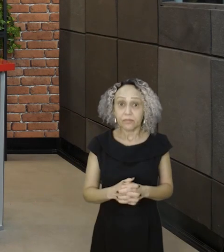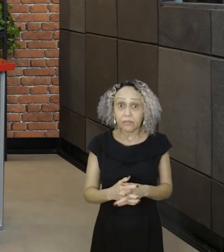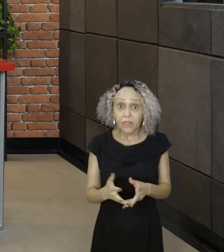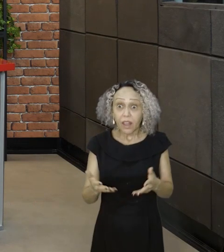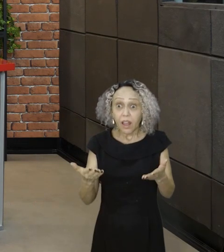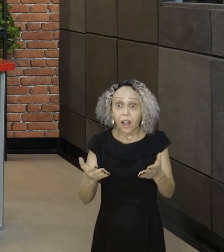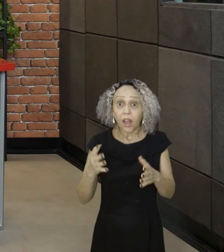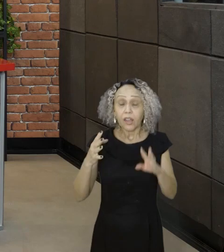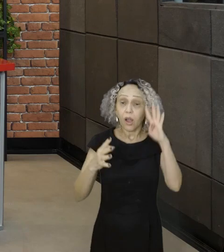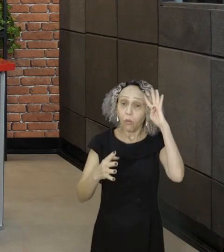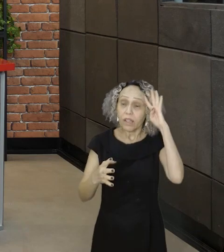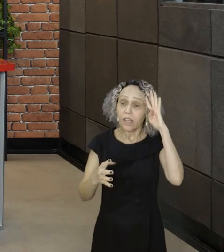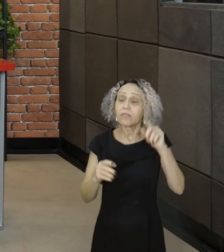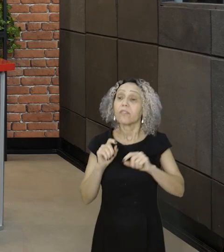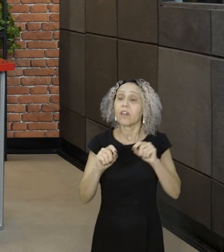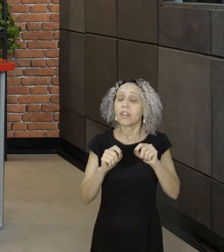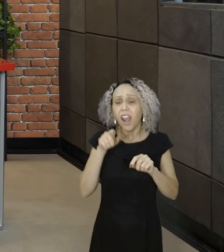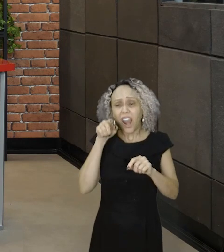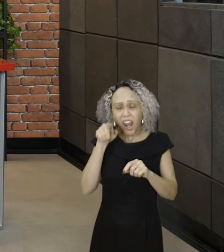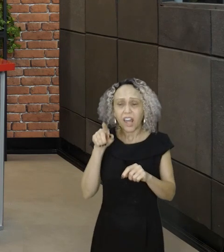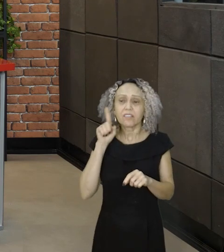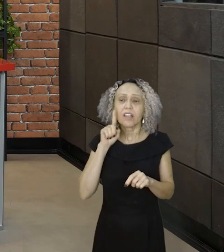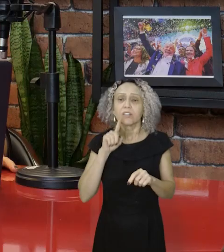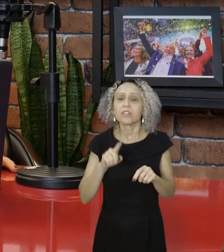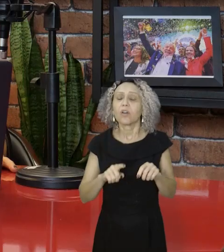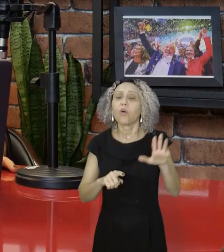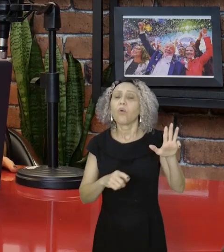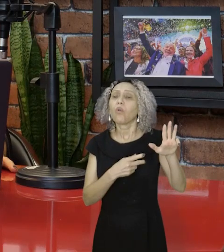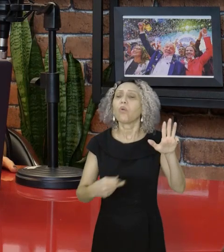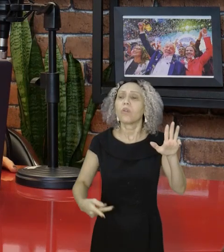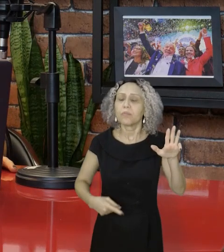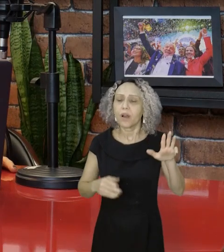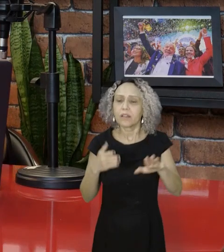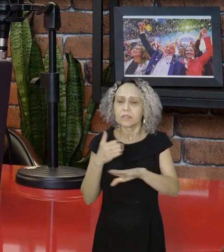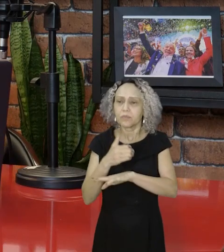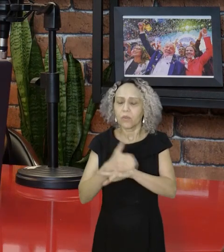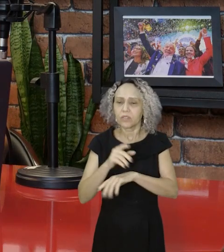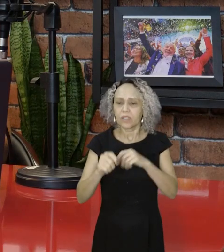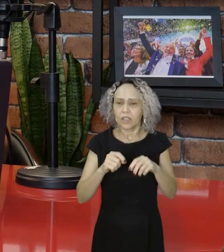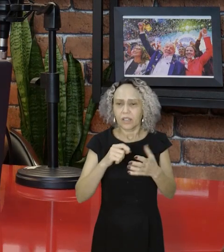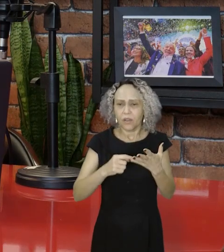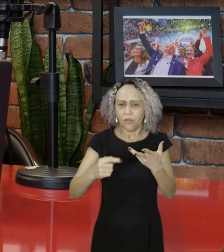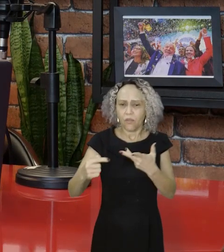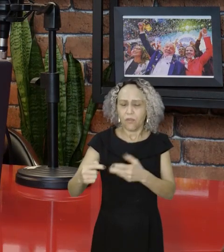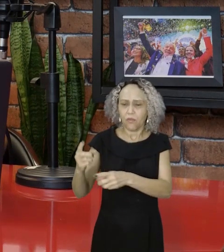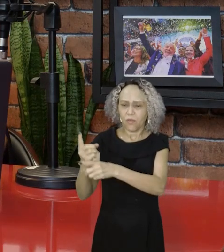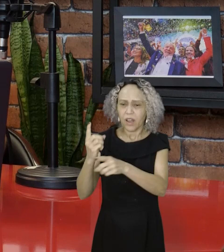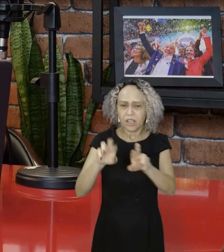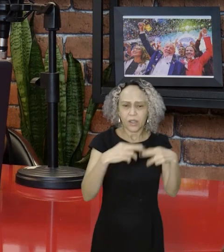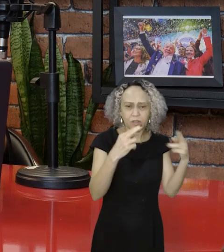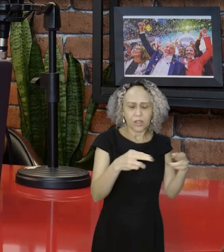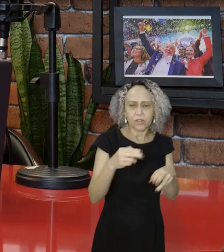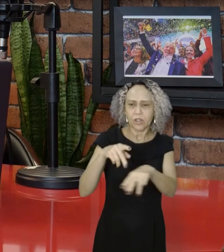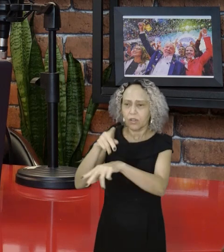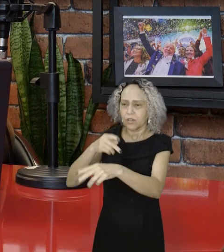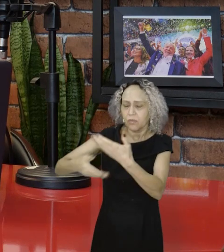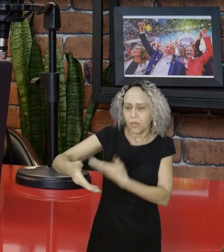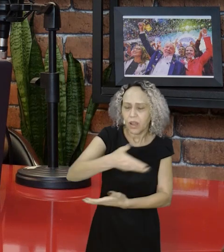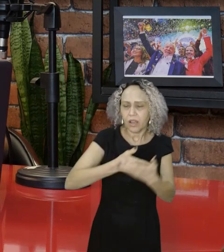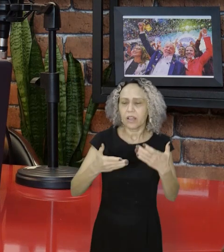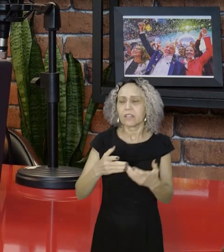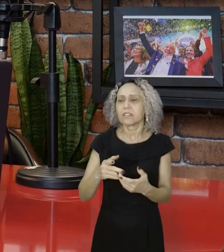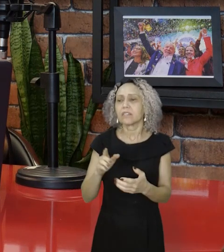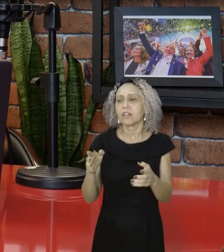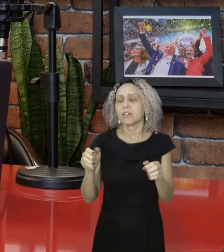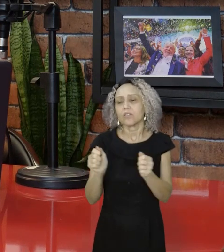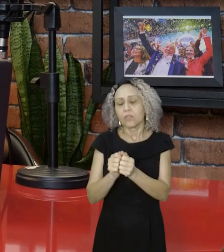Já na quarta-feira, ainda nos Estados Unidos, o presidente Lula participou de vários encontros bilaterais, entre eles com o